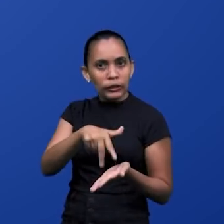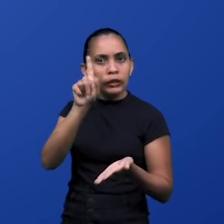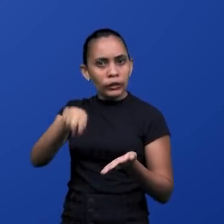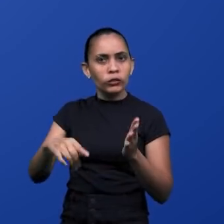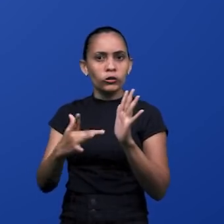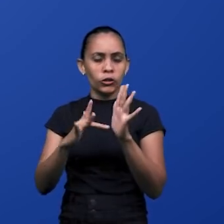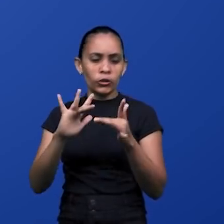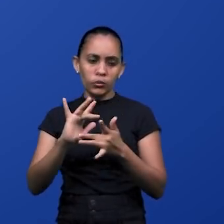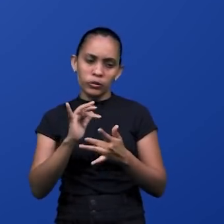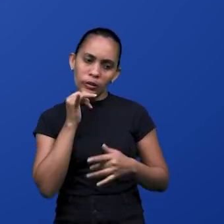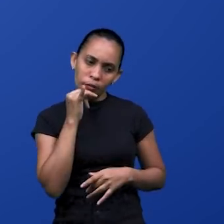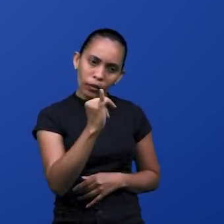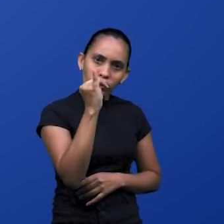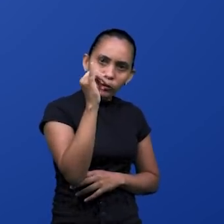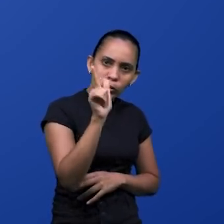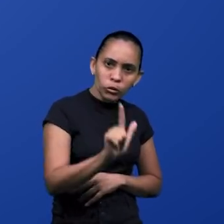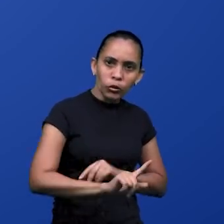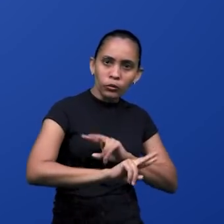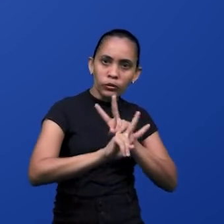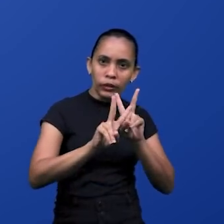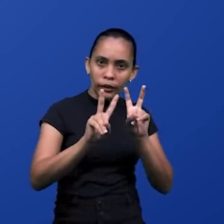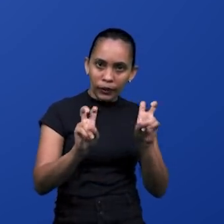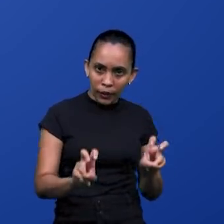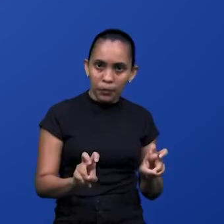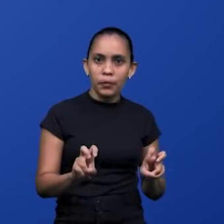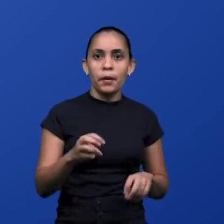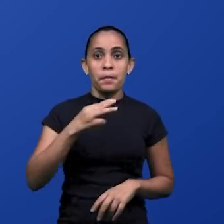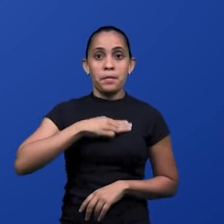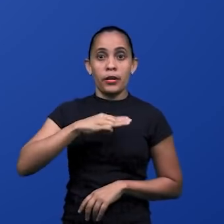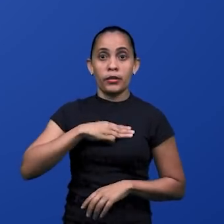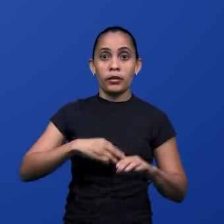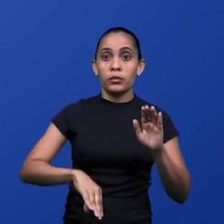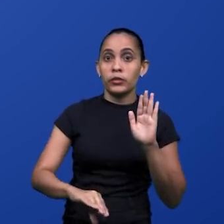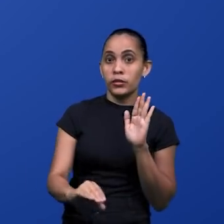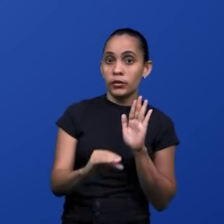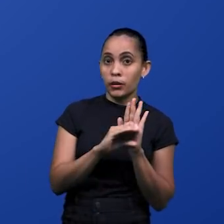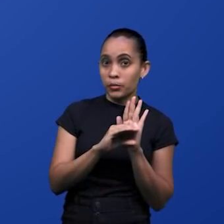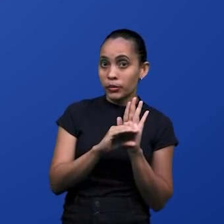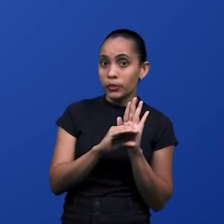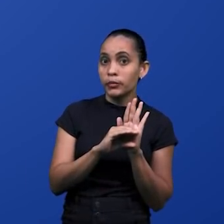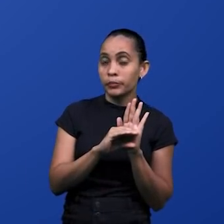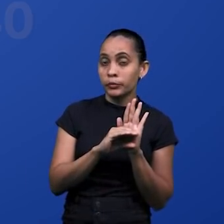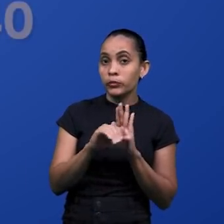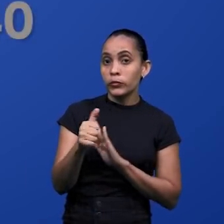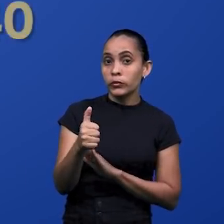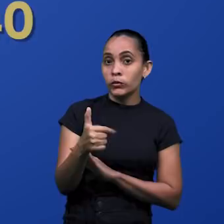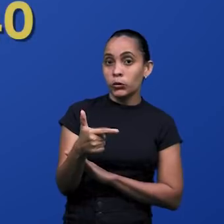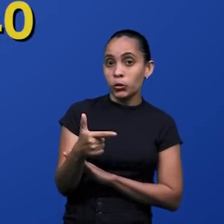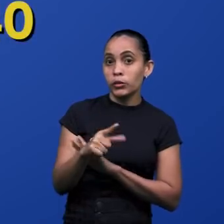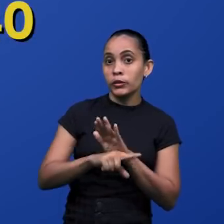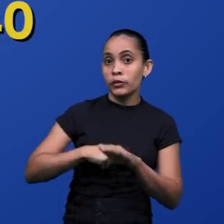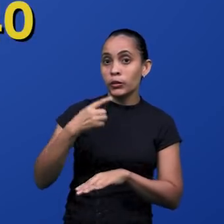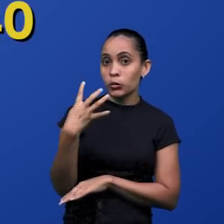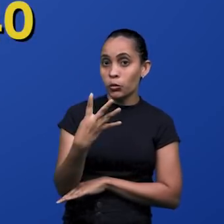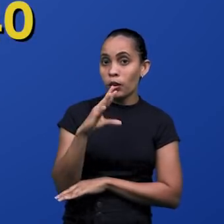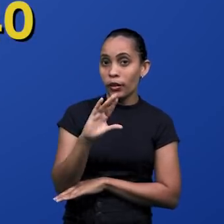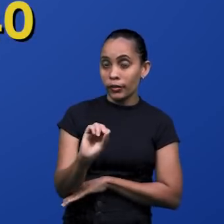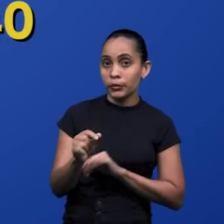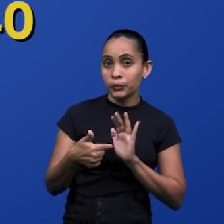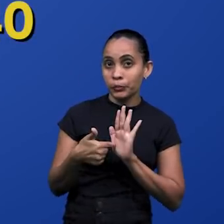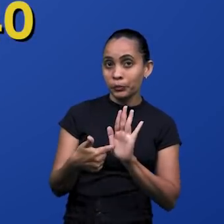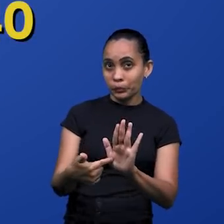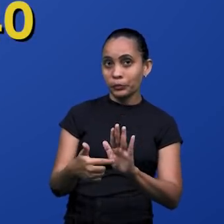assunto ao citá-lo no Evangelho de Mateus, capítulo 12, verso 40, que